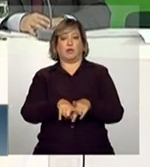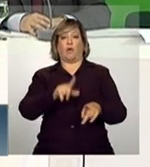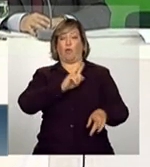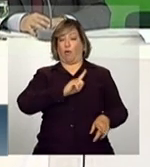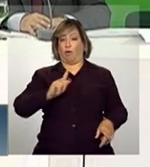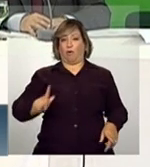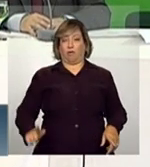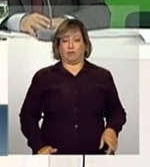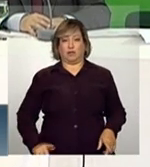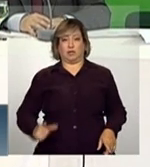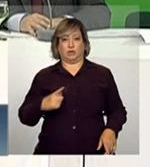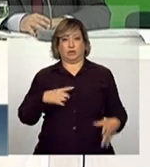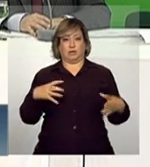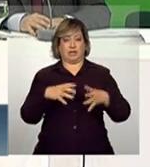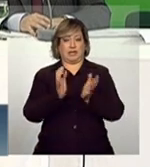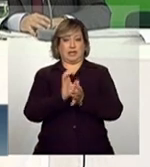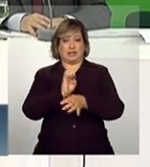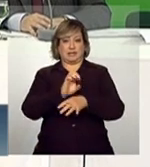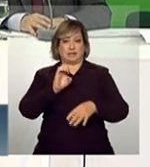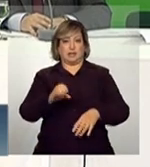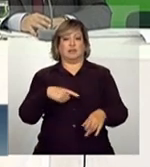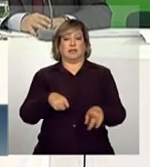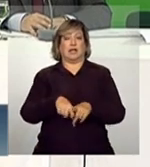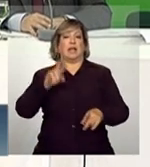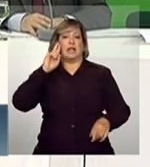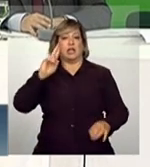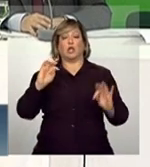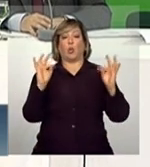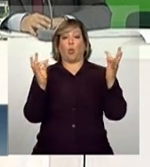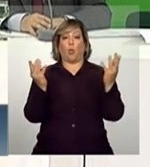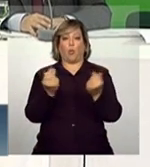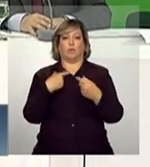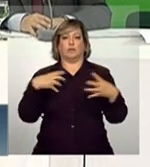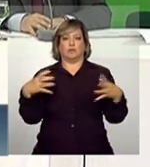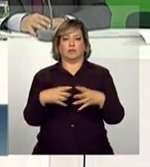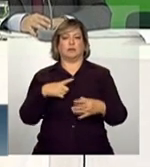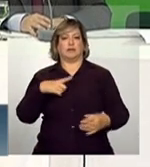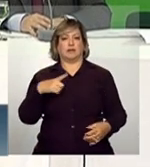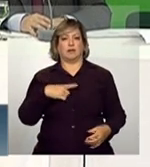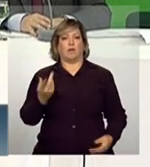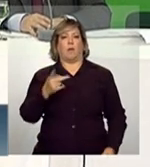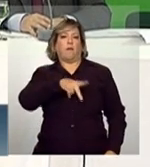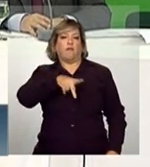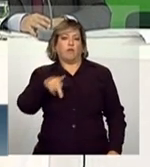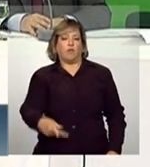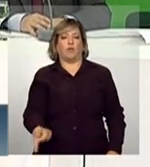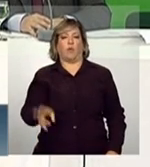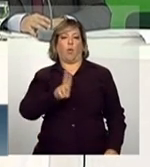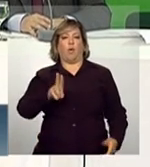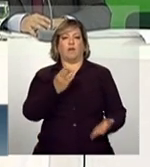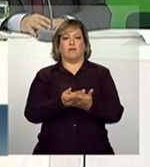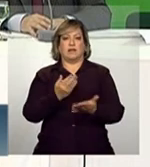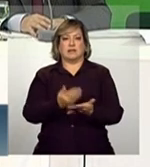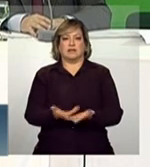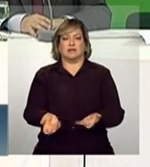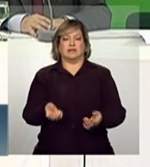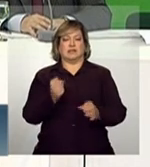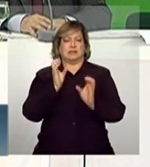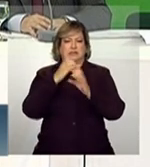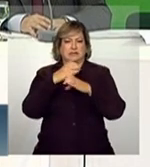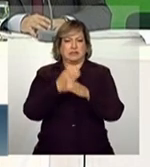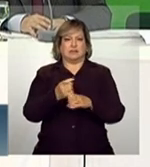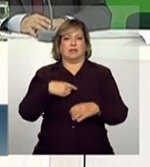estado, ouvimos líderes de toda a natureza, houve professores universitários, cientistas da matéria,